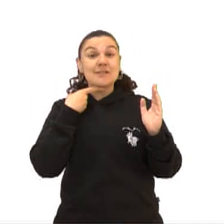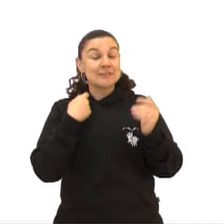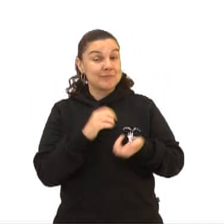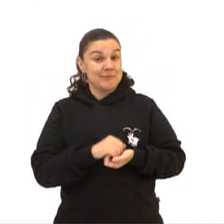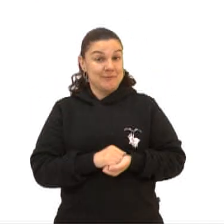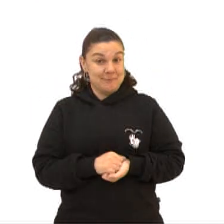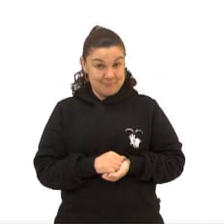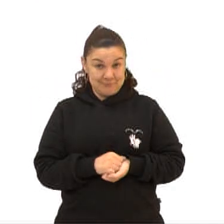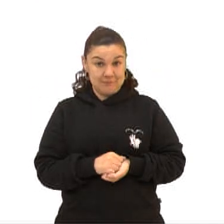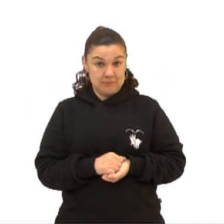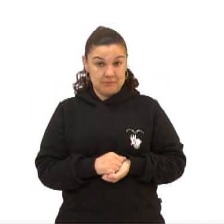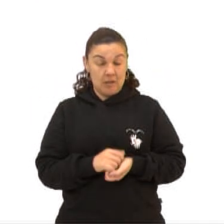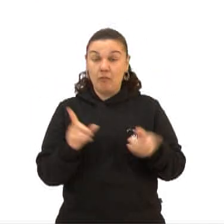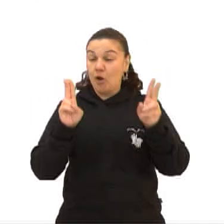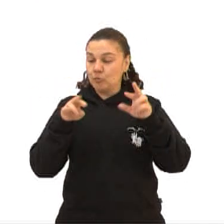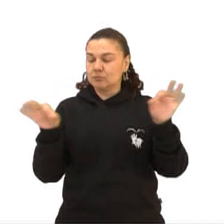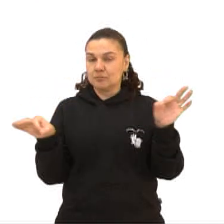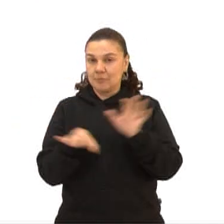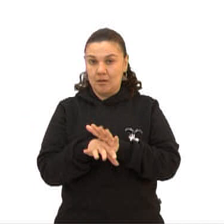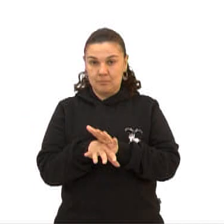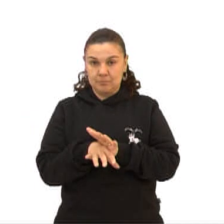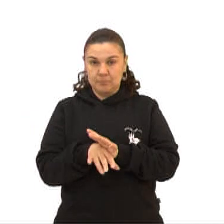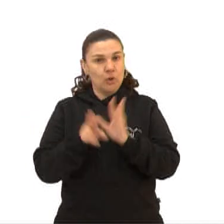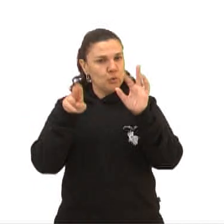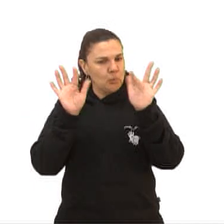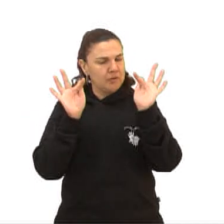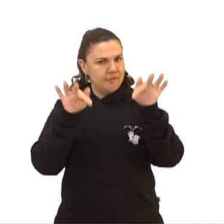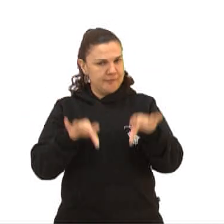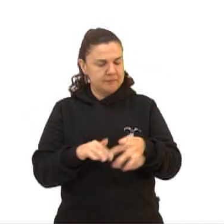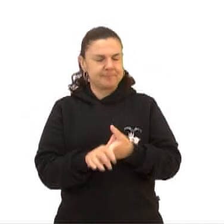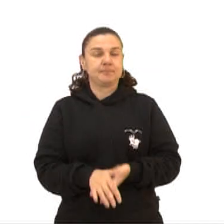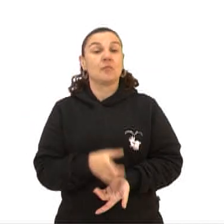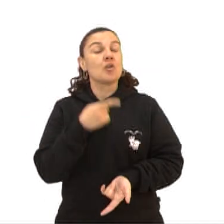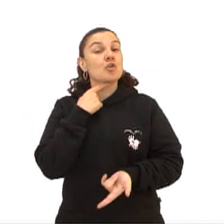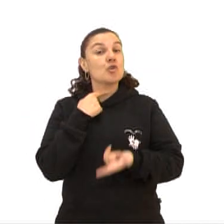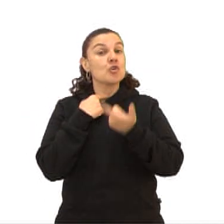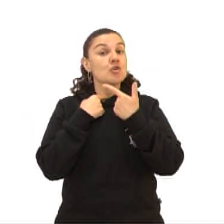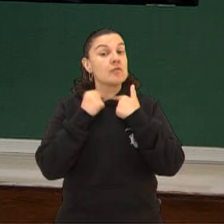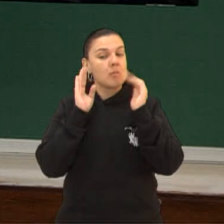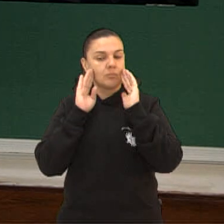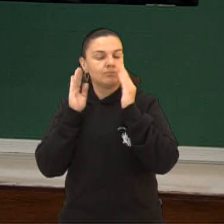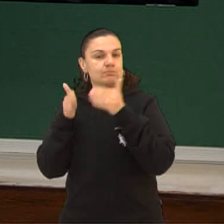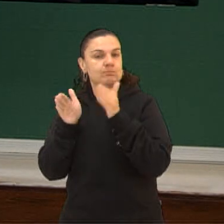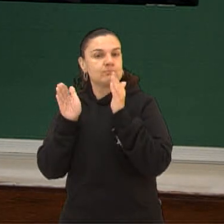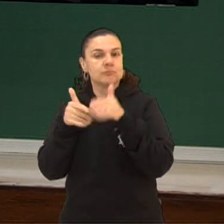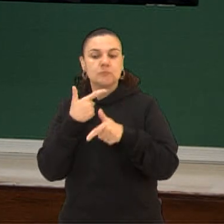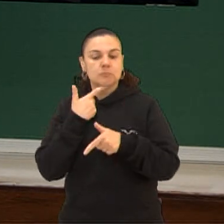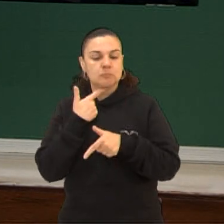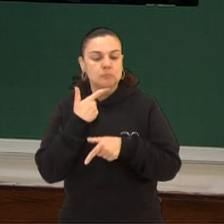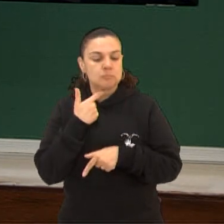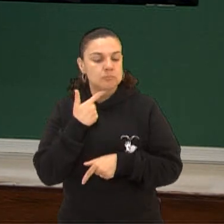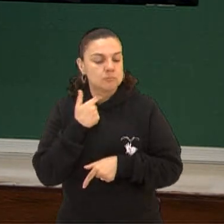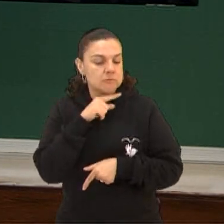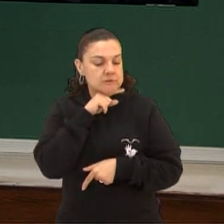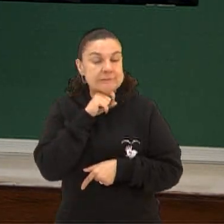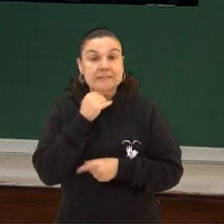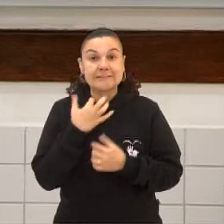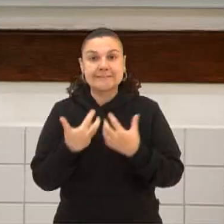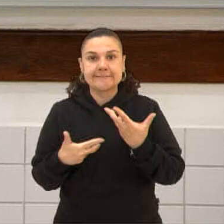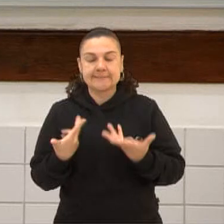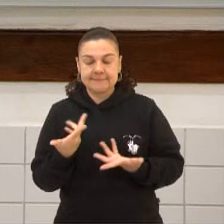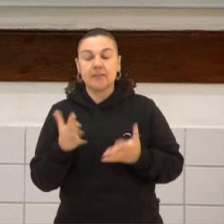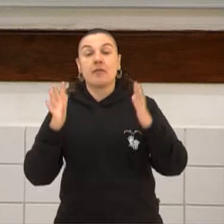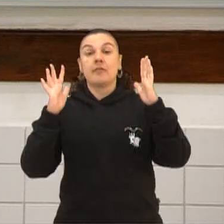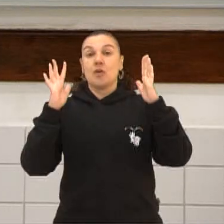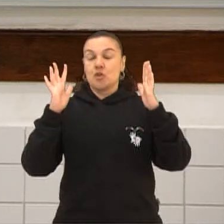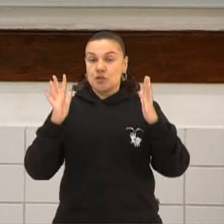Schopenhauer, ela é insaciável, ela nunca está satisfeita. E ela vai se voltando para muitos objetos de desejo. E daí a gente já